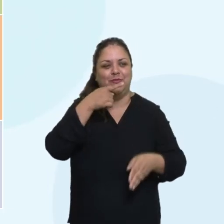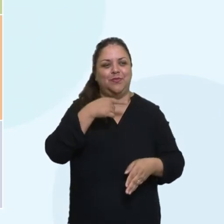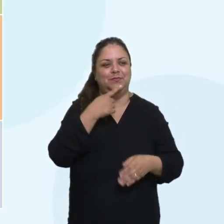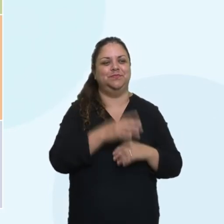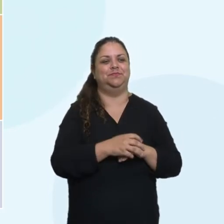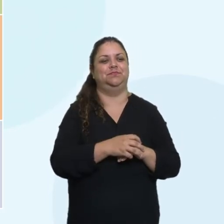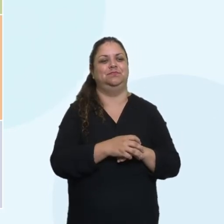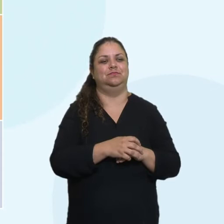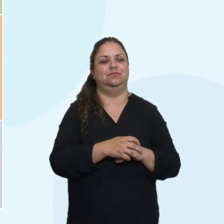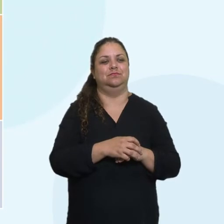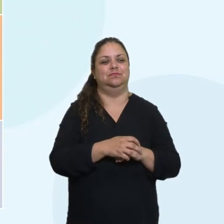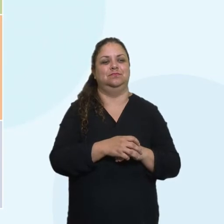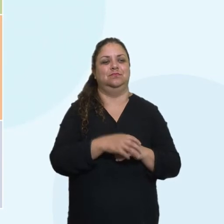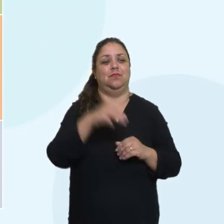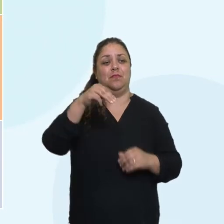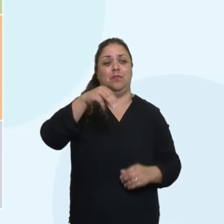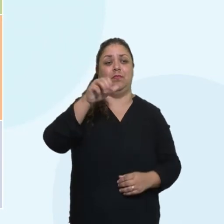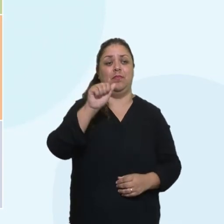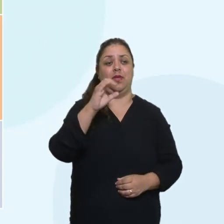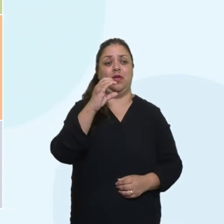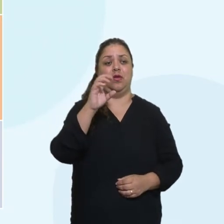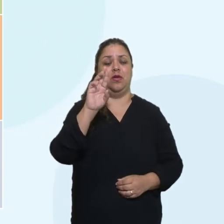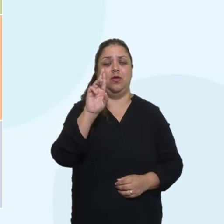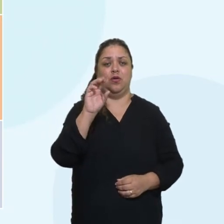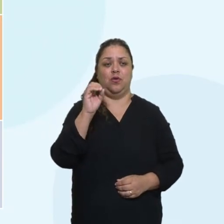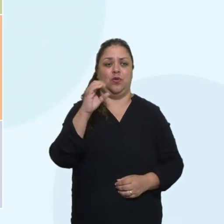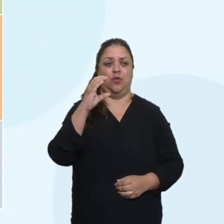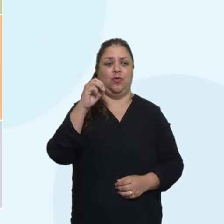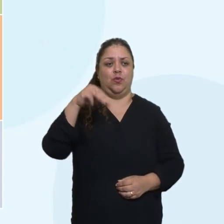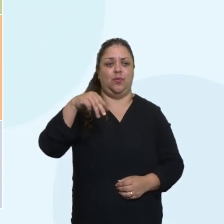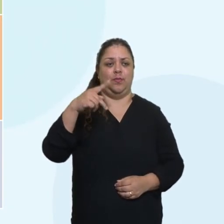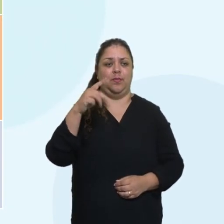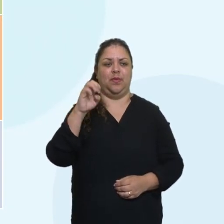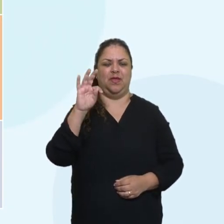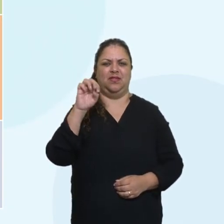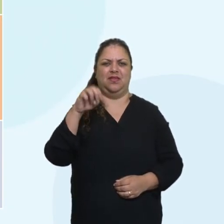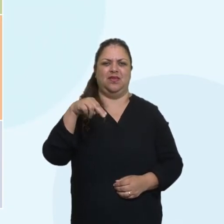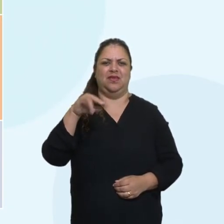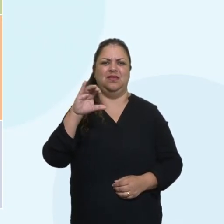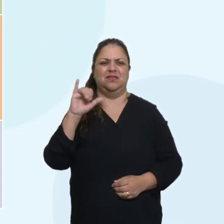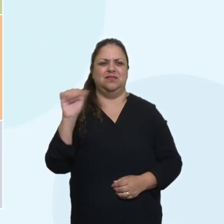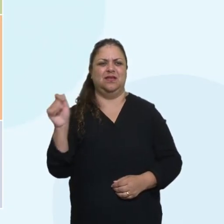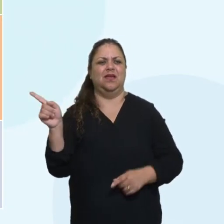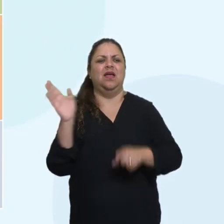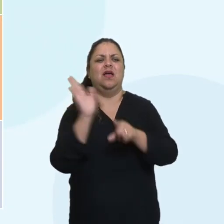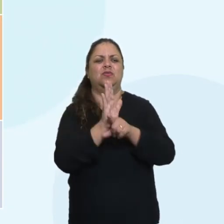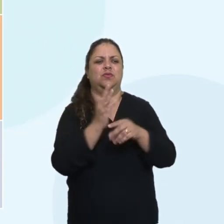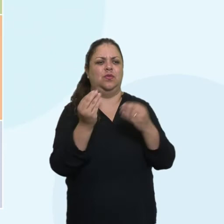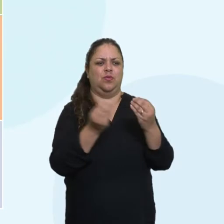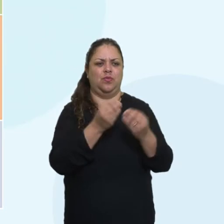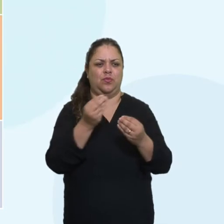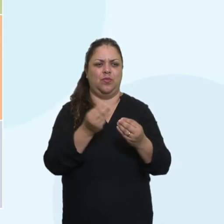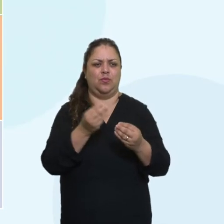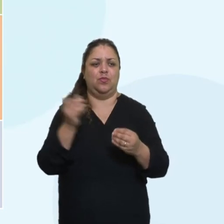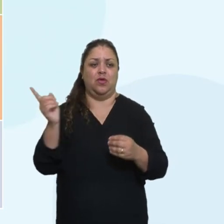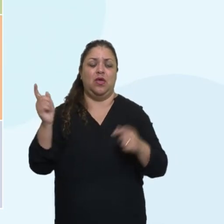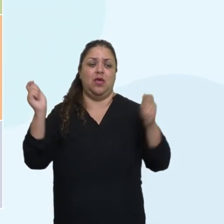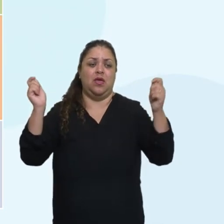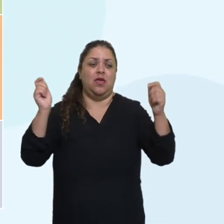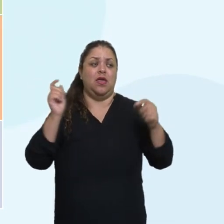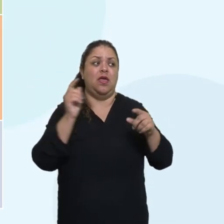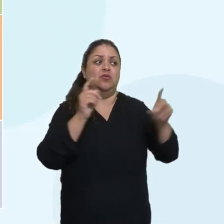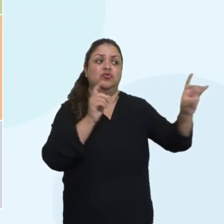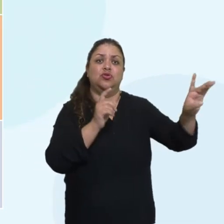macrocompetencia pode ajudar a gente nesse sentido a máscara competência da alta bom né que a capacidade de ter foco